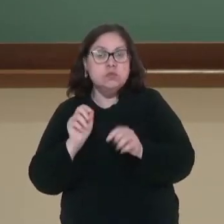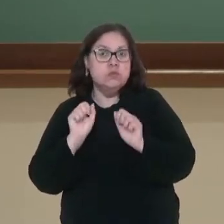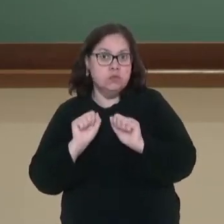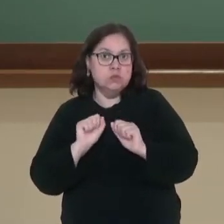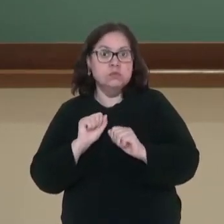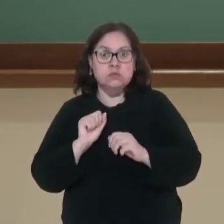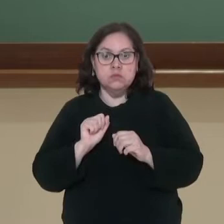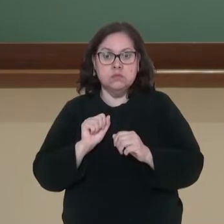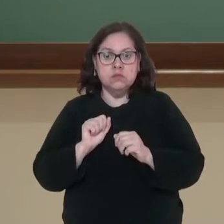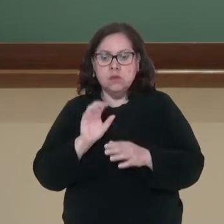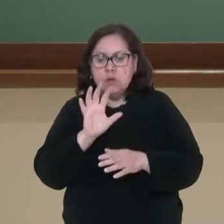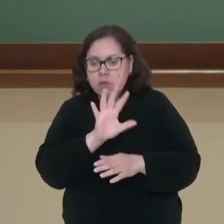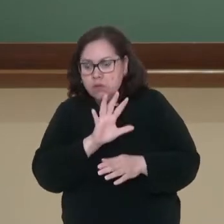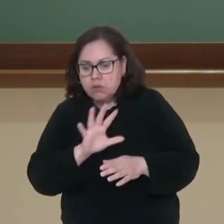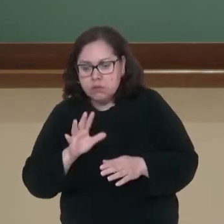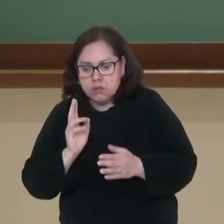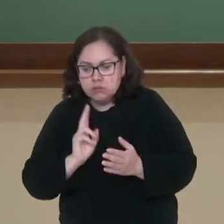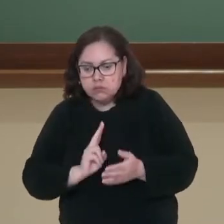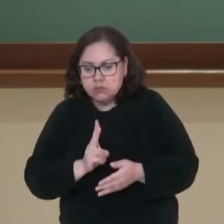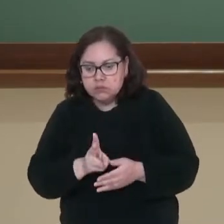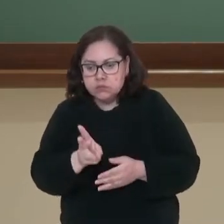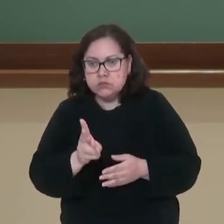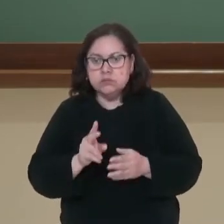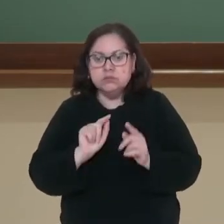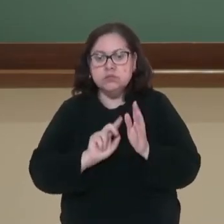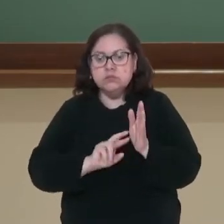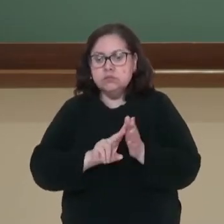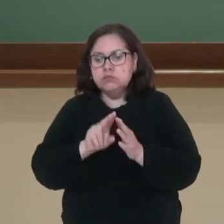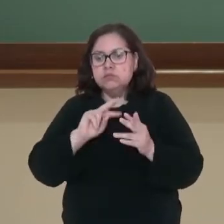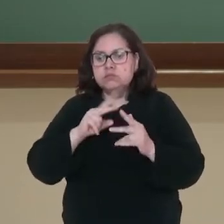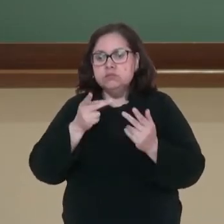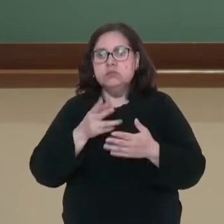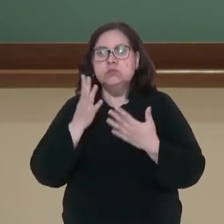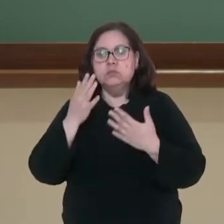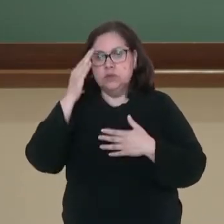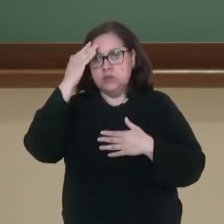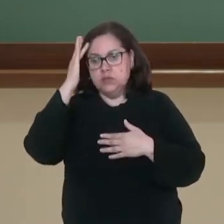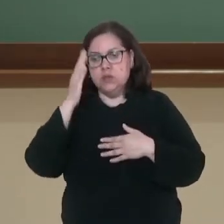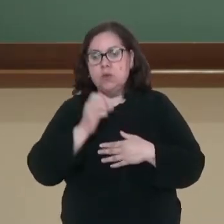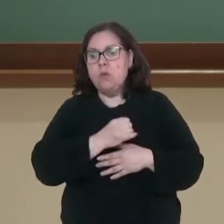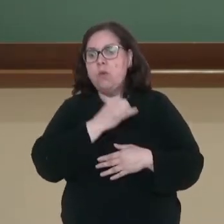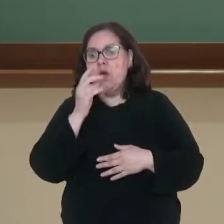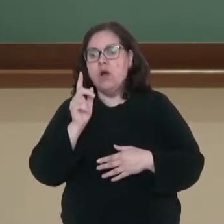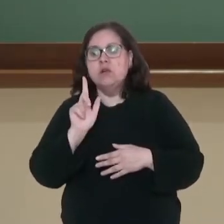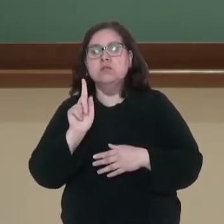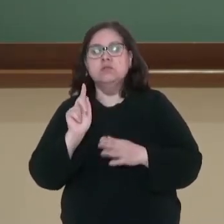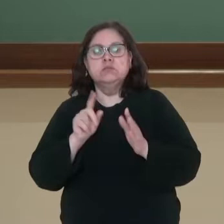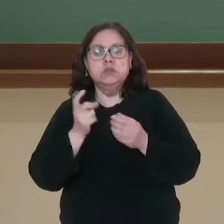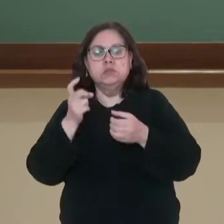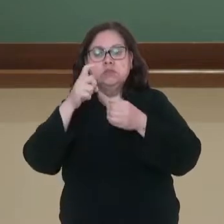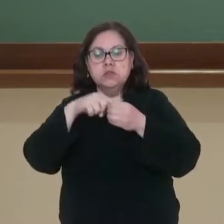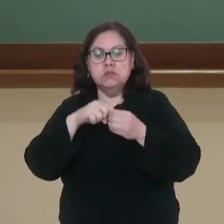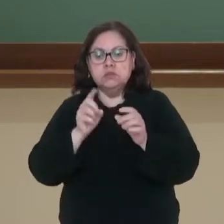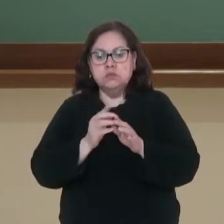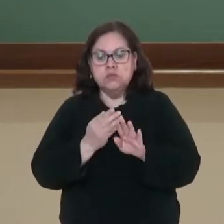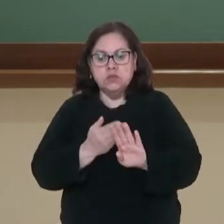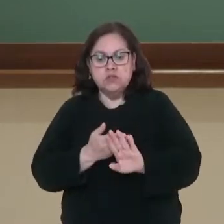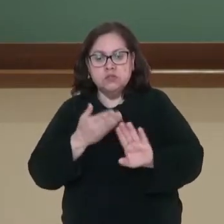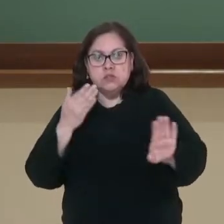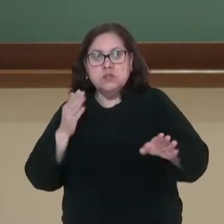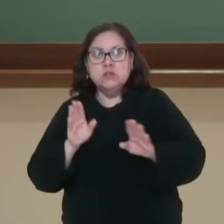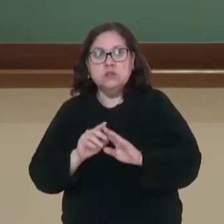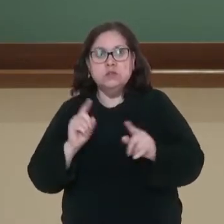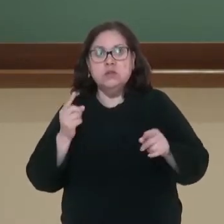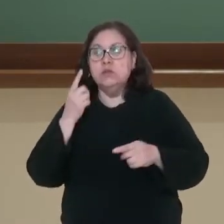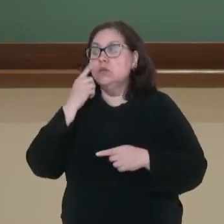vai fazer um mapeamento, sequenciamento genético dele, entendendo quais genes ele possui e a distância entre esses genes.